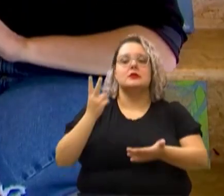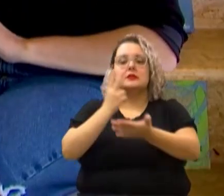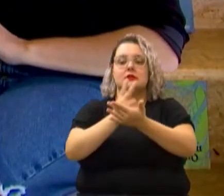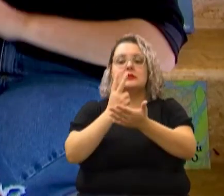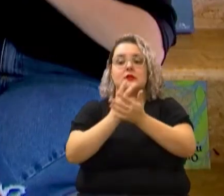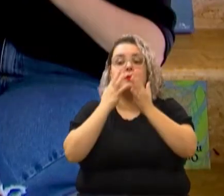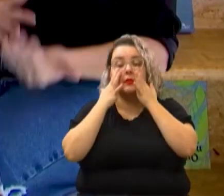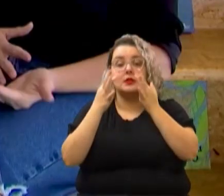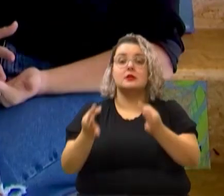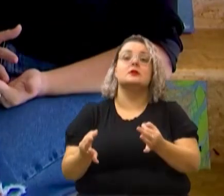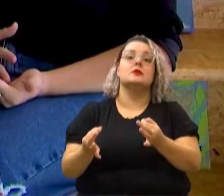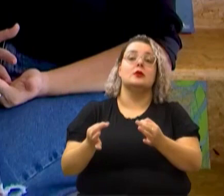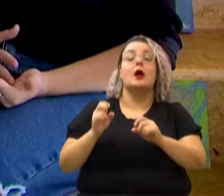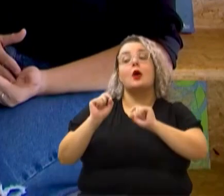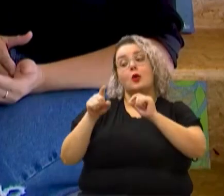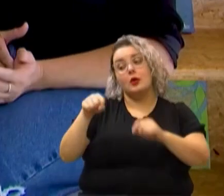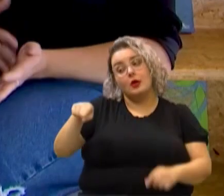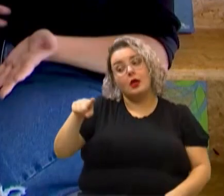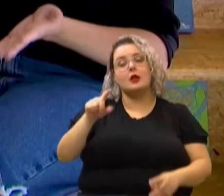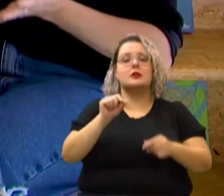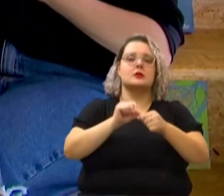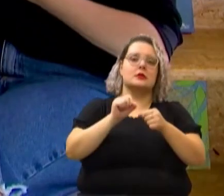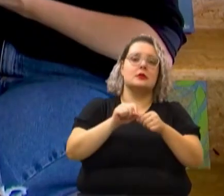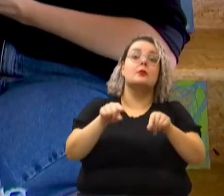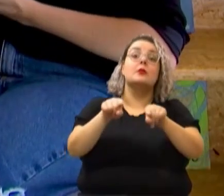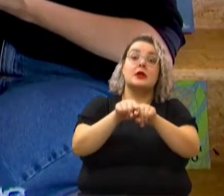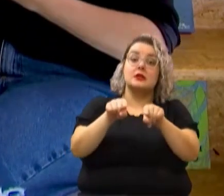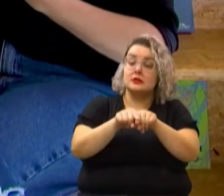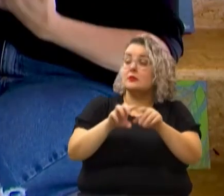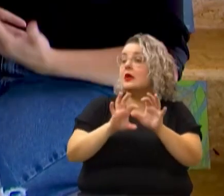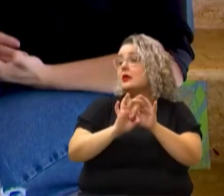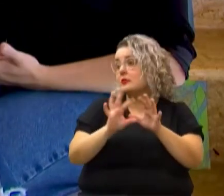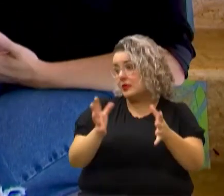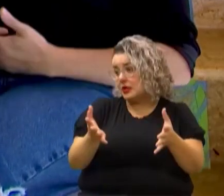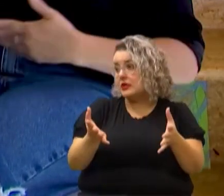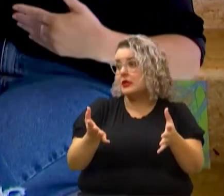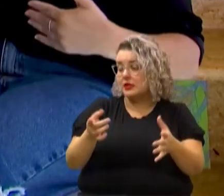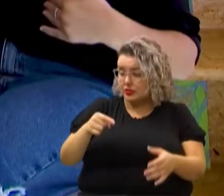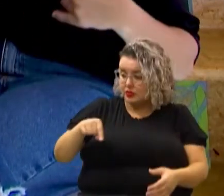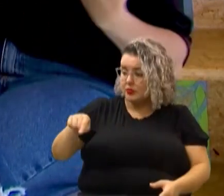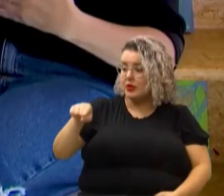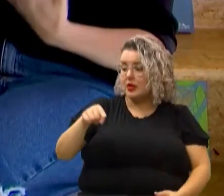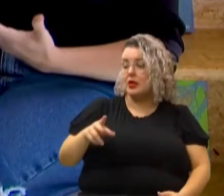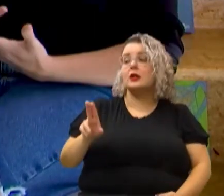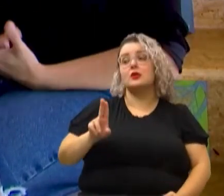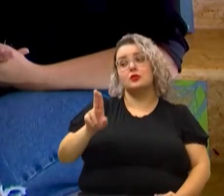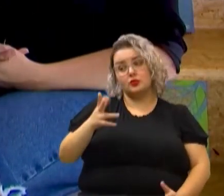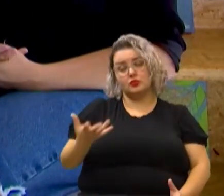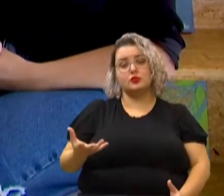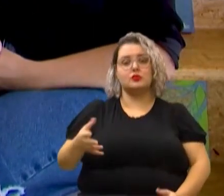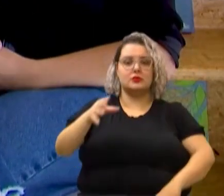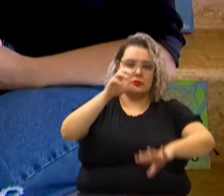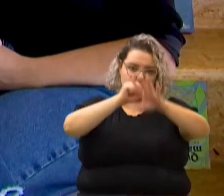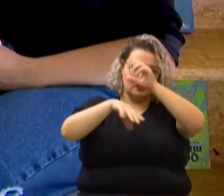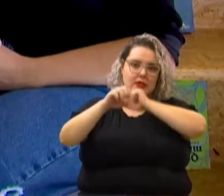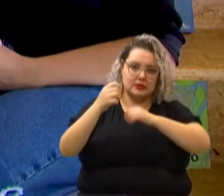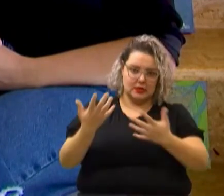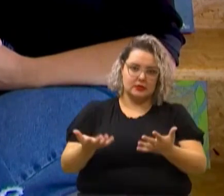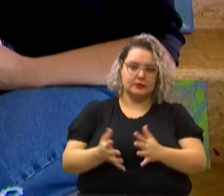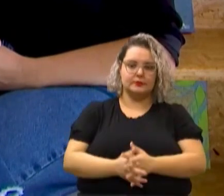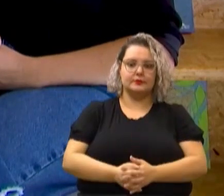sempre tem que estar atento ao que eles estão fazendo mas também no espaço para que eles usufrundo esse ensinamento